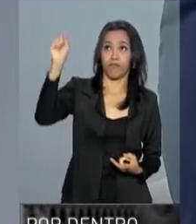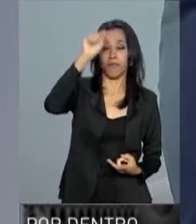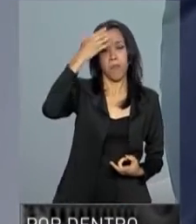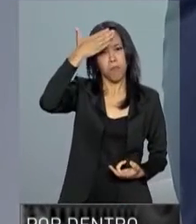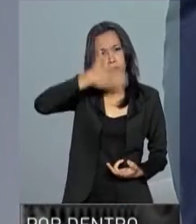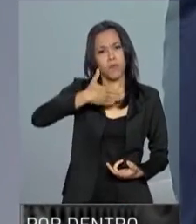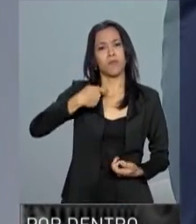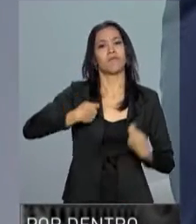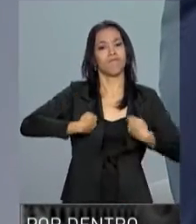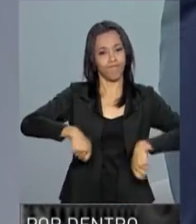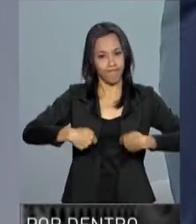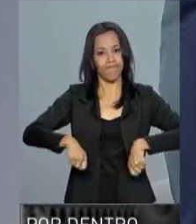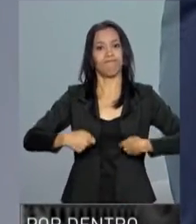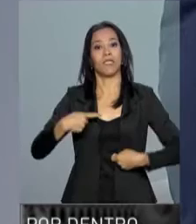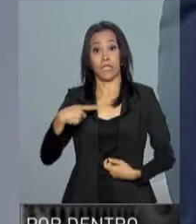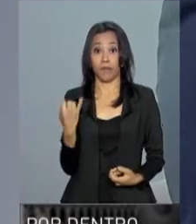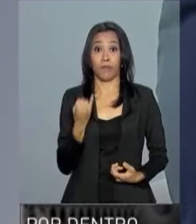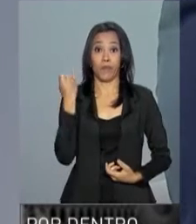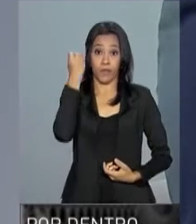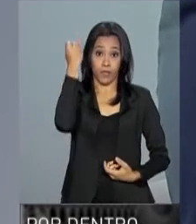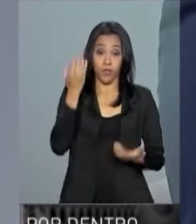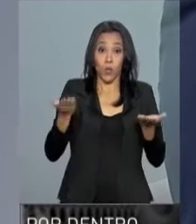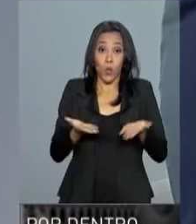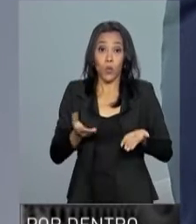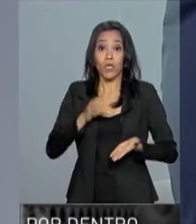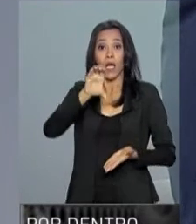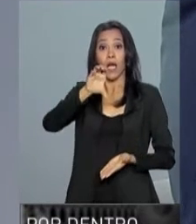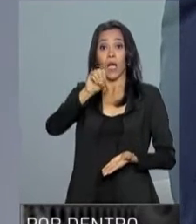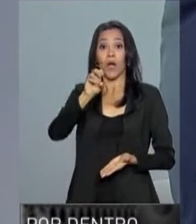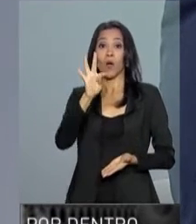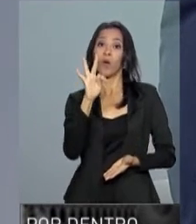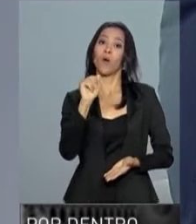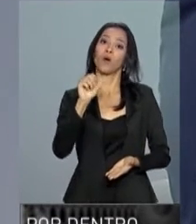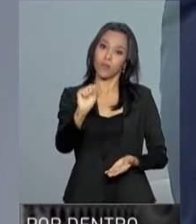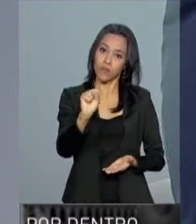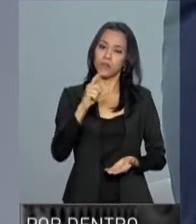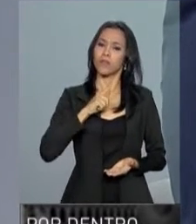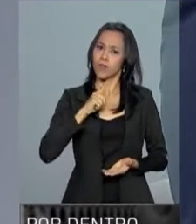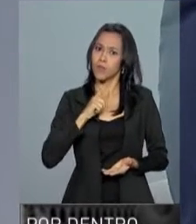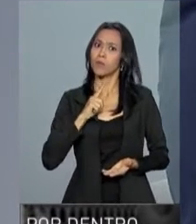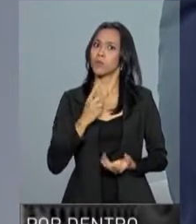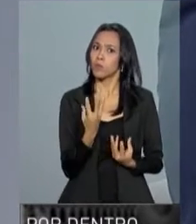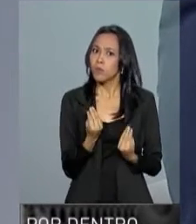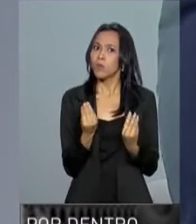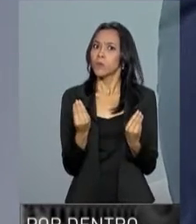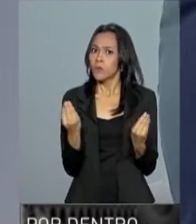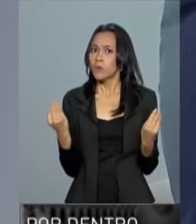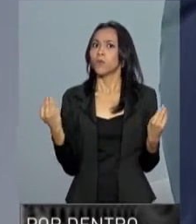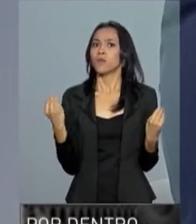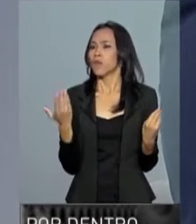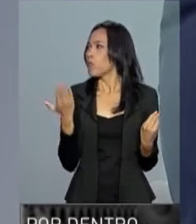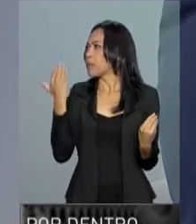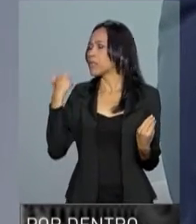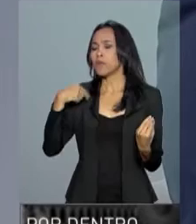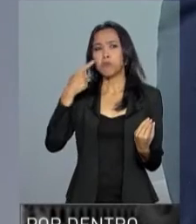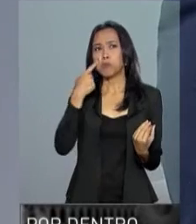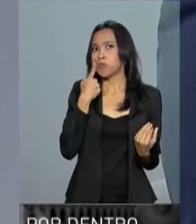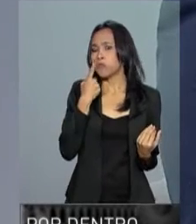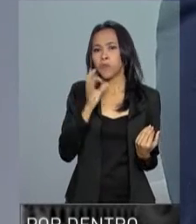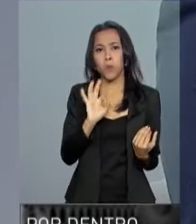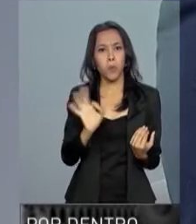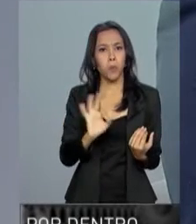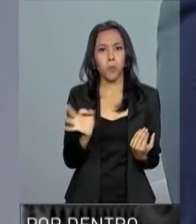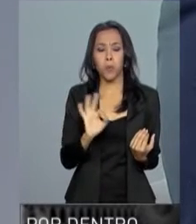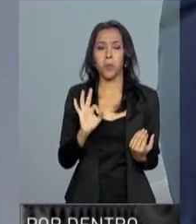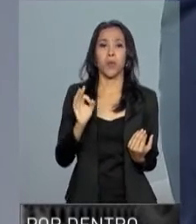necessária e importante de hoje nós temos uma quantidade bem maior de que não se via há uns anos atrás de